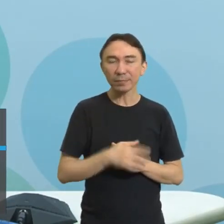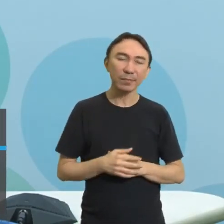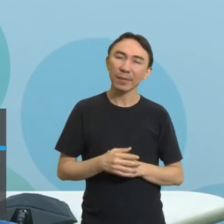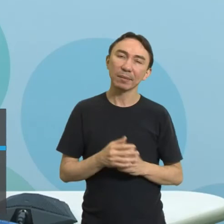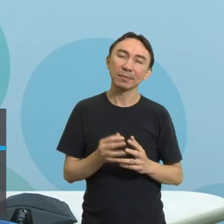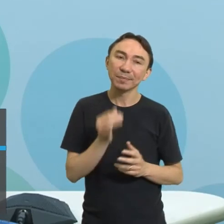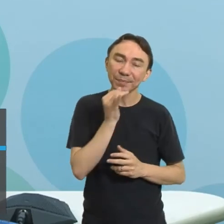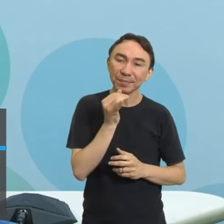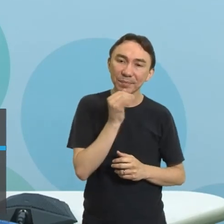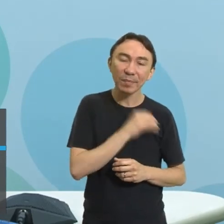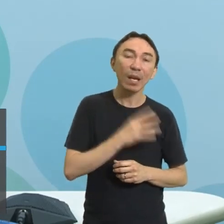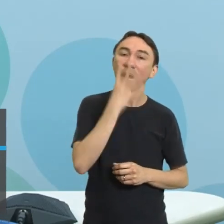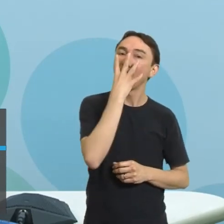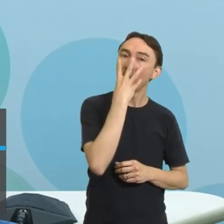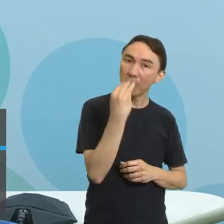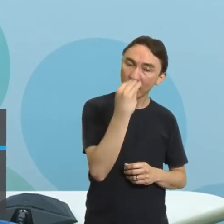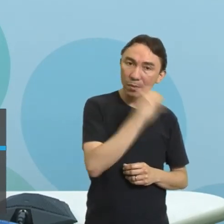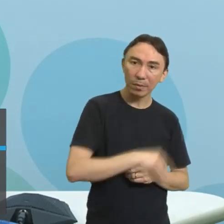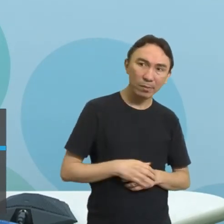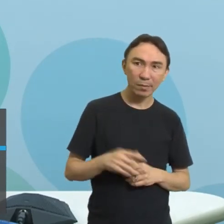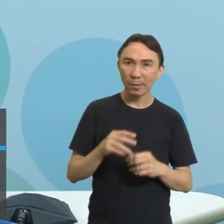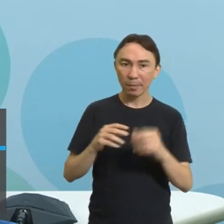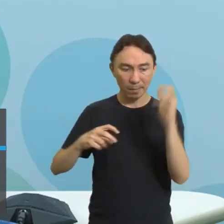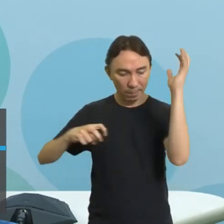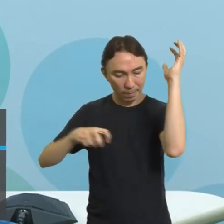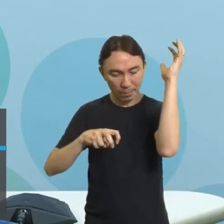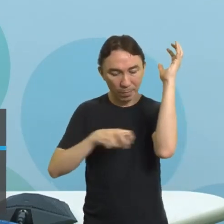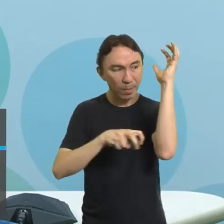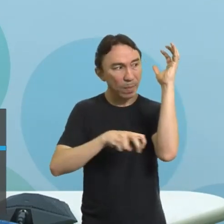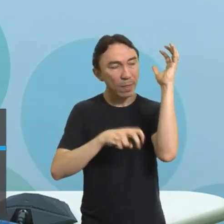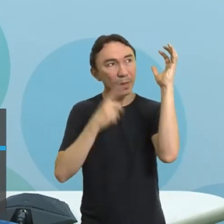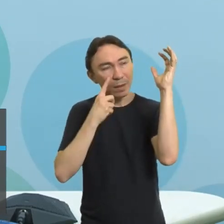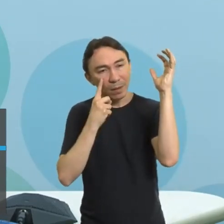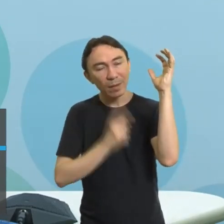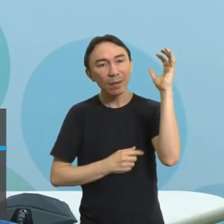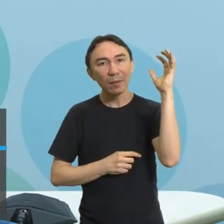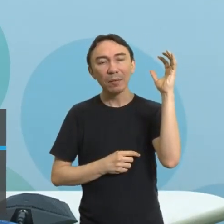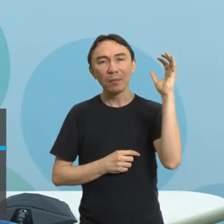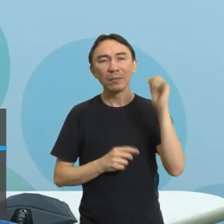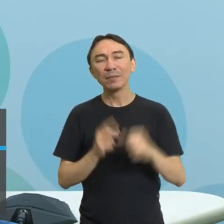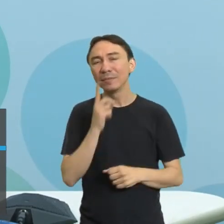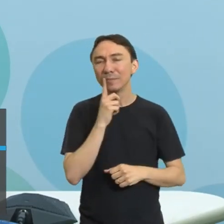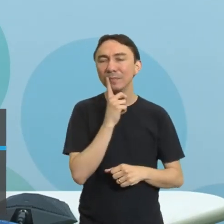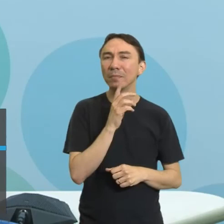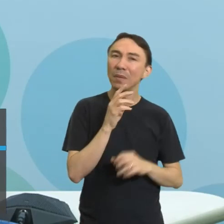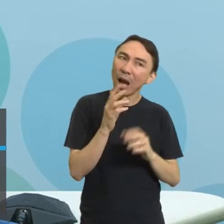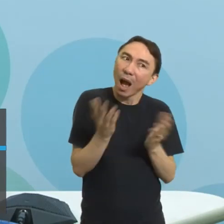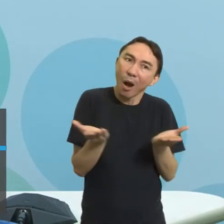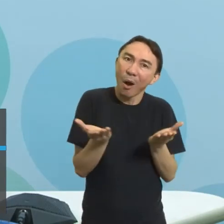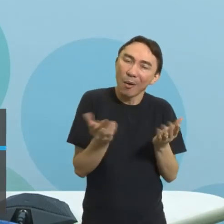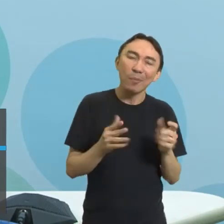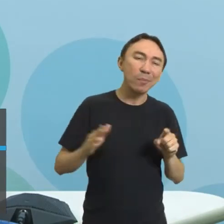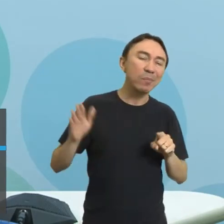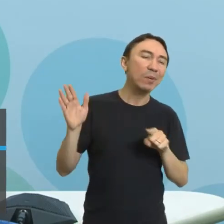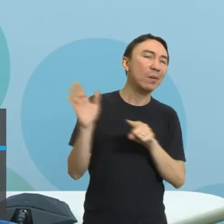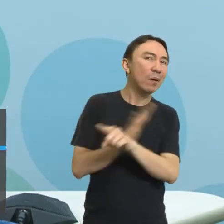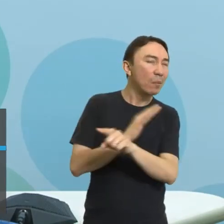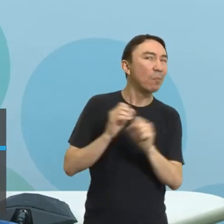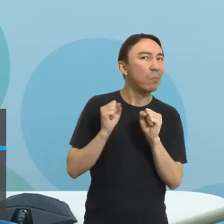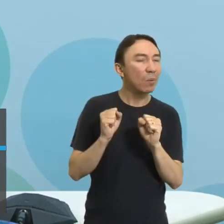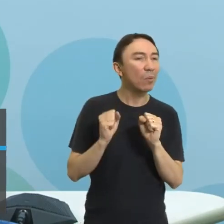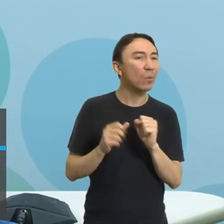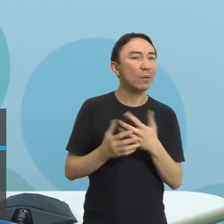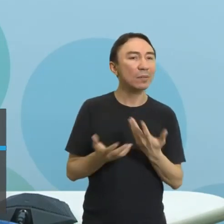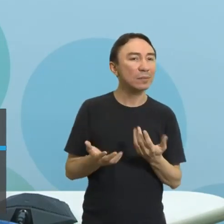chegou perto da árvore e se dirigiu a eles. Então, nesse momento, vocês podem perguntar o quê, por exemplo? Por